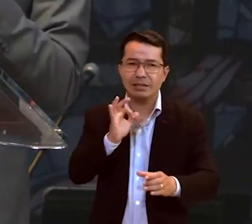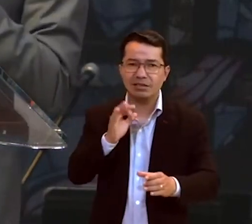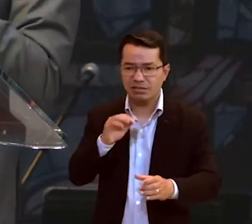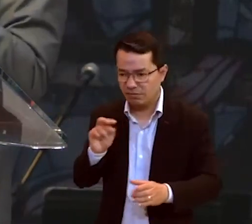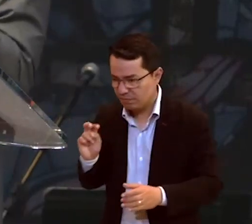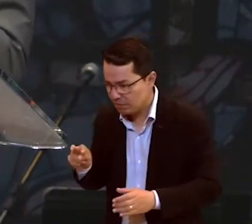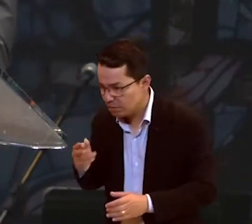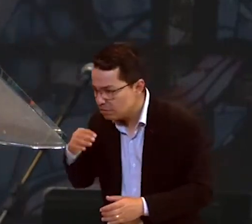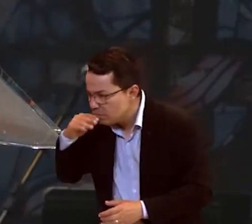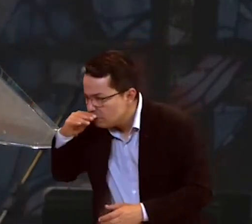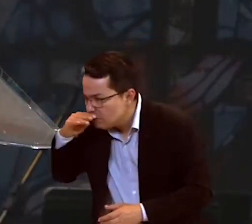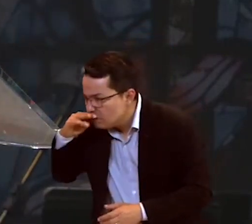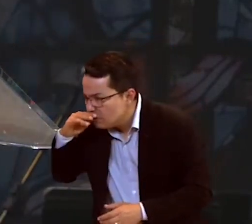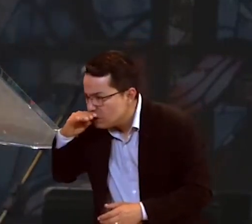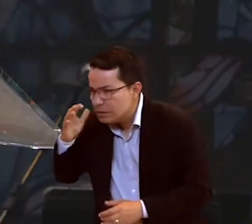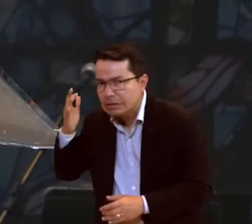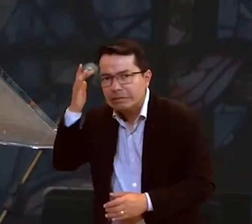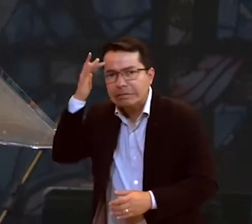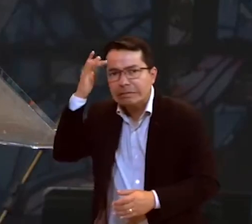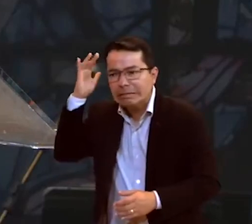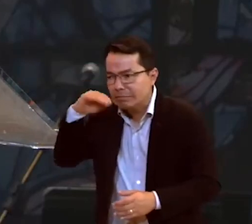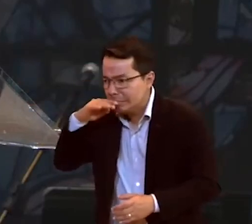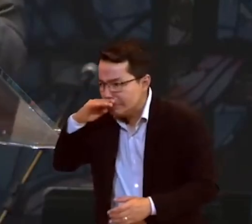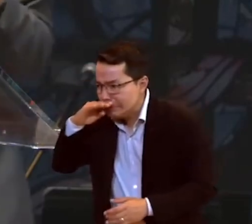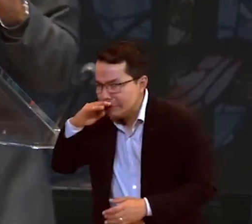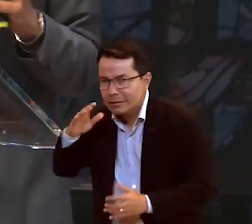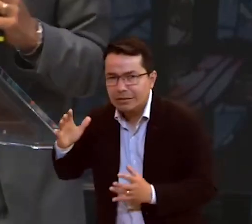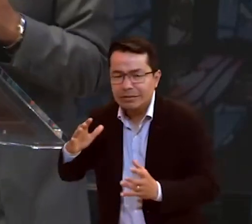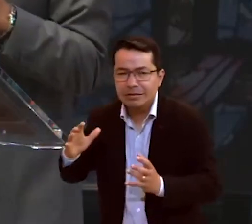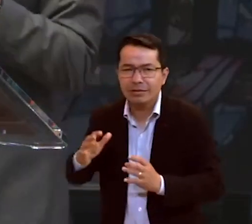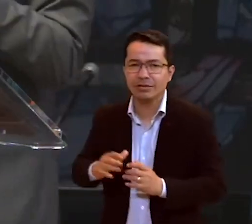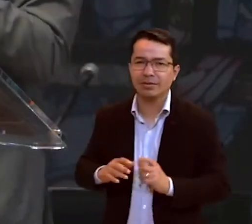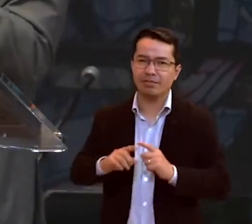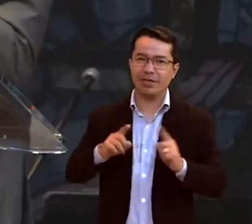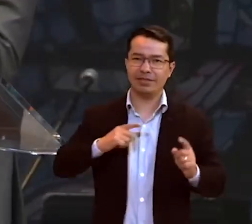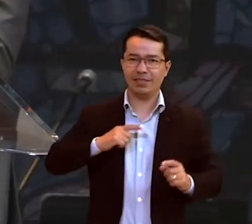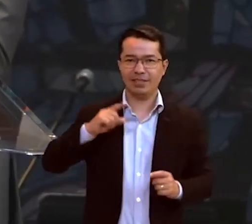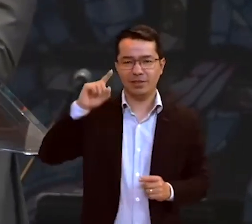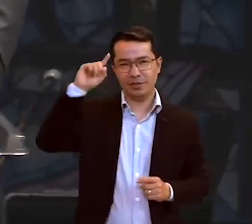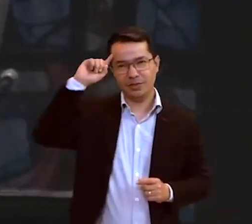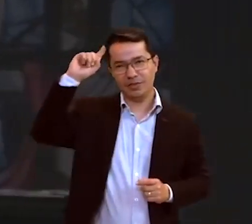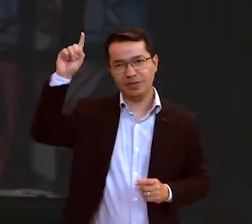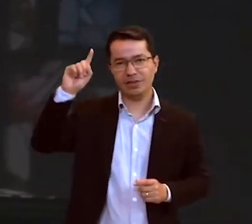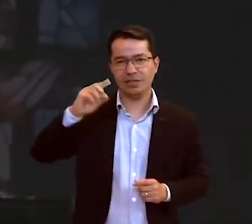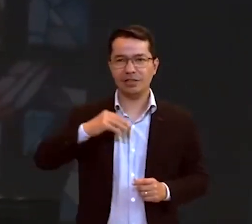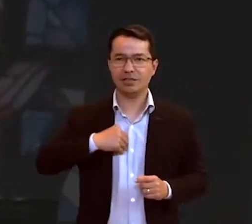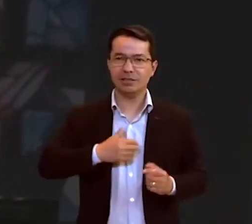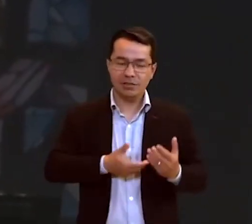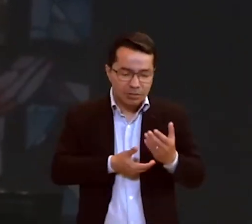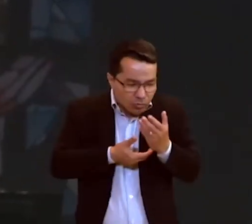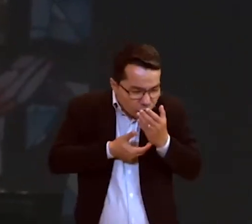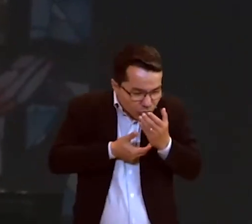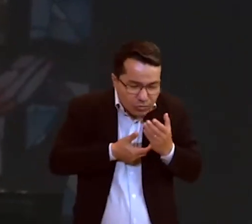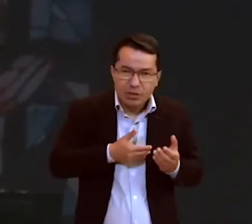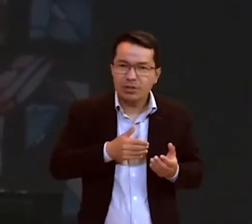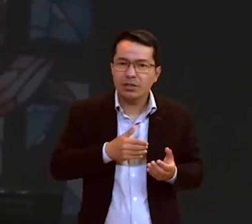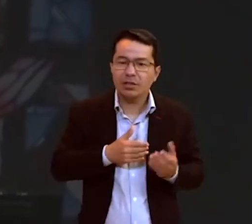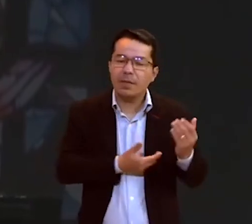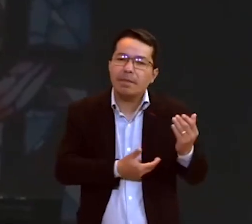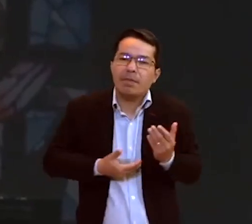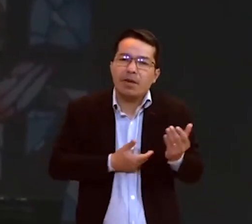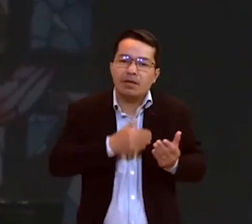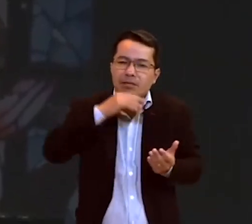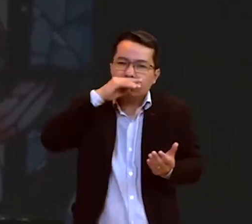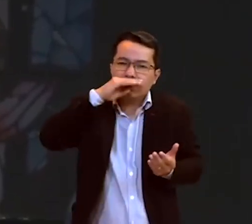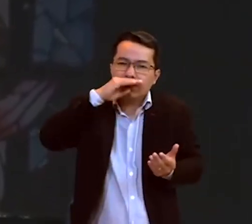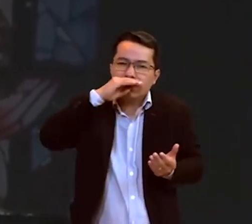ou não estava, assim, cheirosa, porque ela não conseguia sentir o cheiro. E aí o ápice foi quando ela falou, olha, eu não consigo sentir o cheiro da bebê, porque eu perdi, né? E a gente tinha acabado